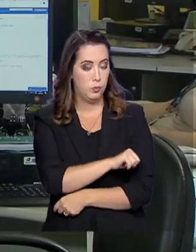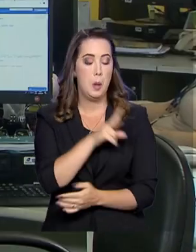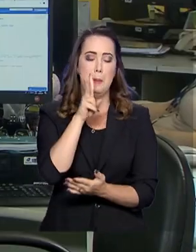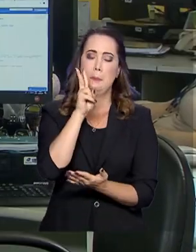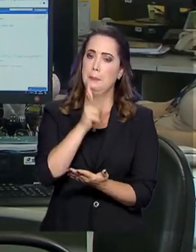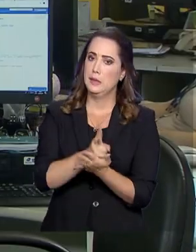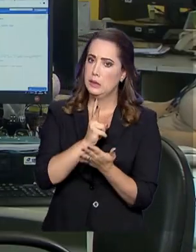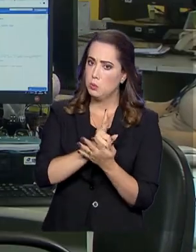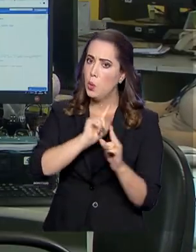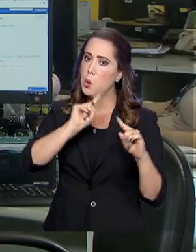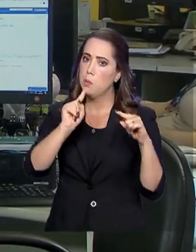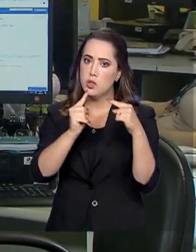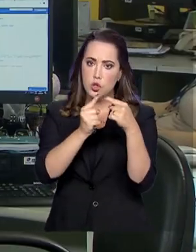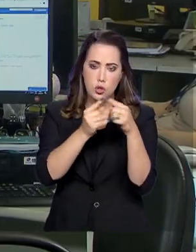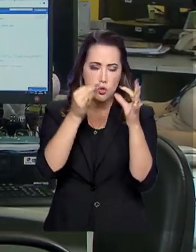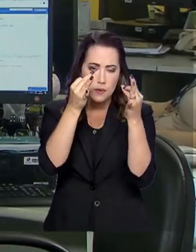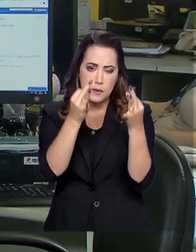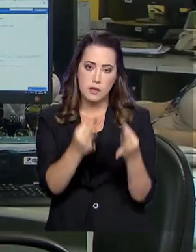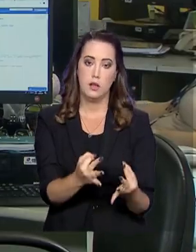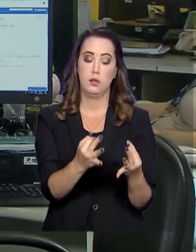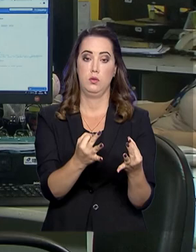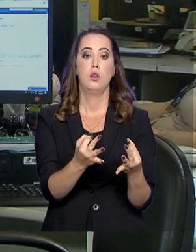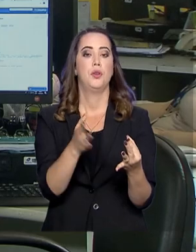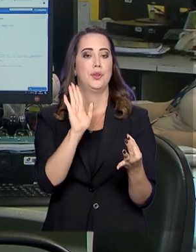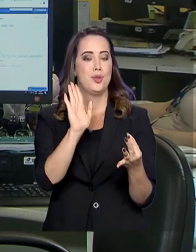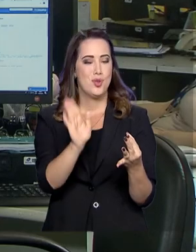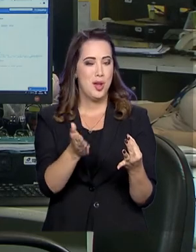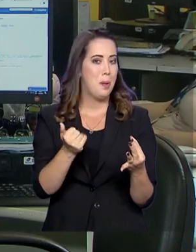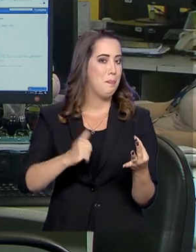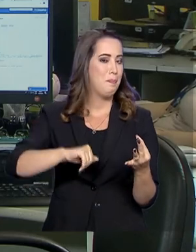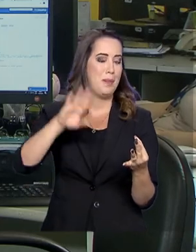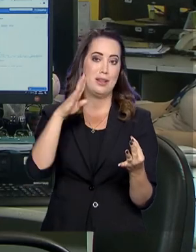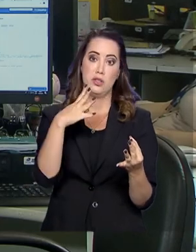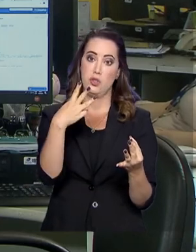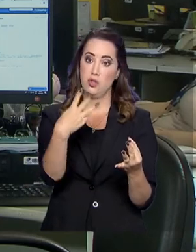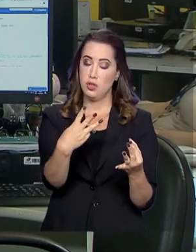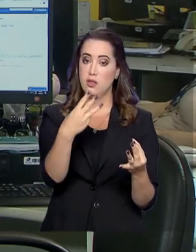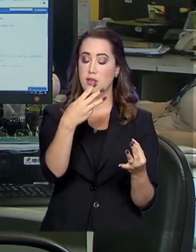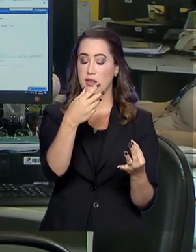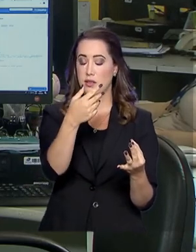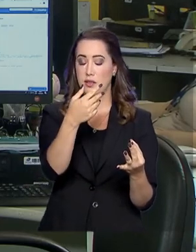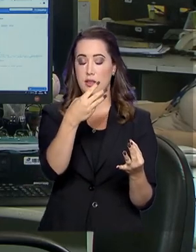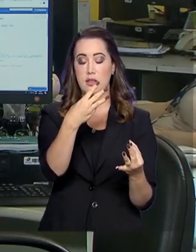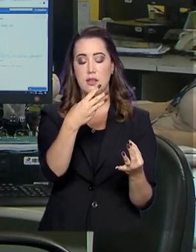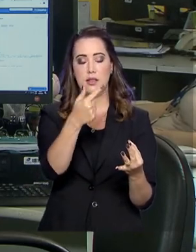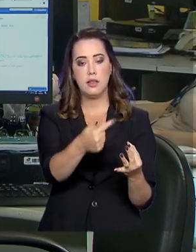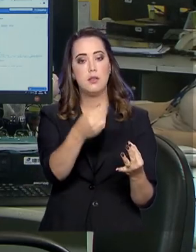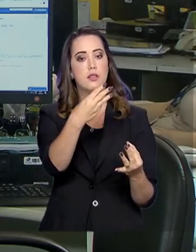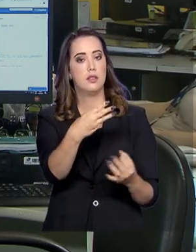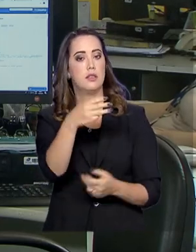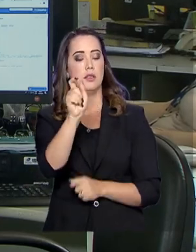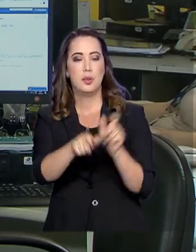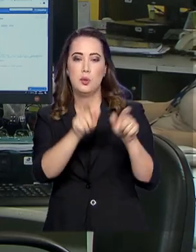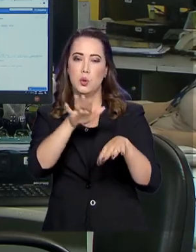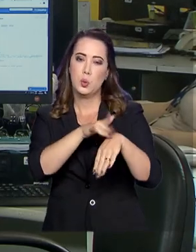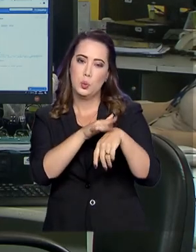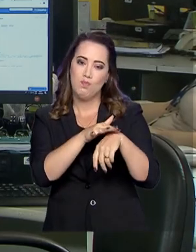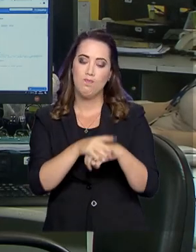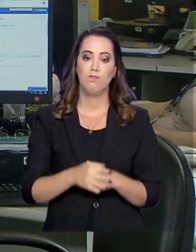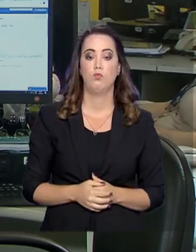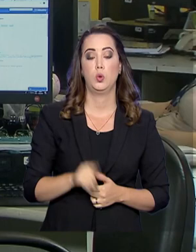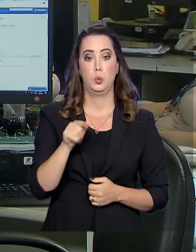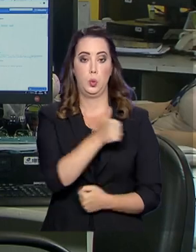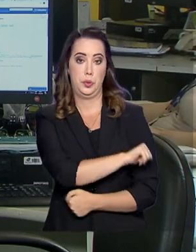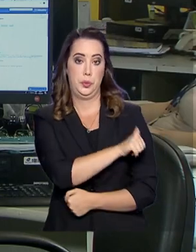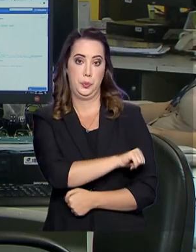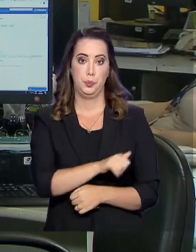mesmo com a meta de vacinação atingida, foram registrados 373 casos. Do Rio de Janeiro, Alessandra Lago,